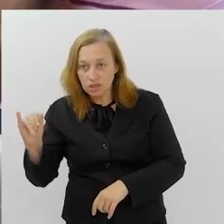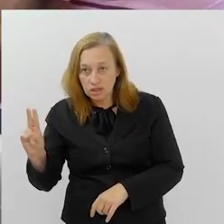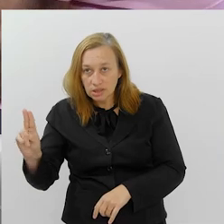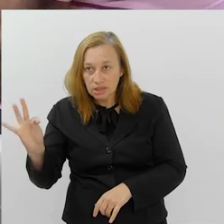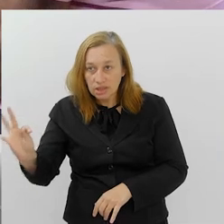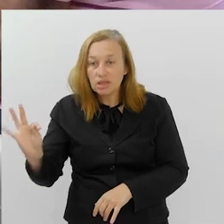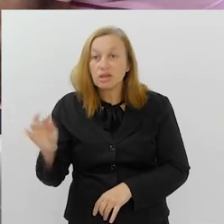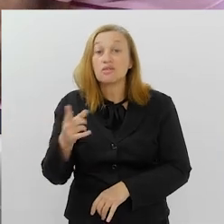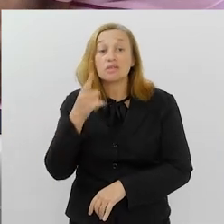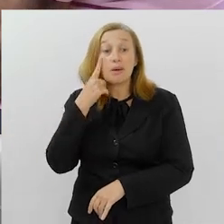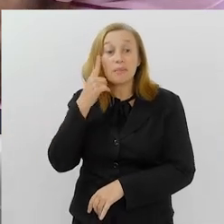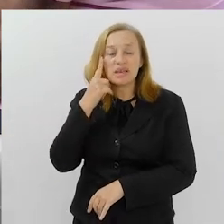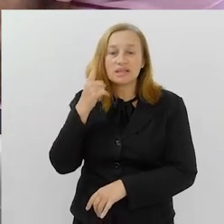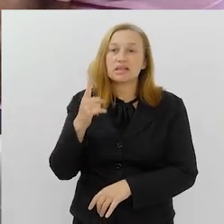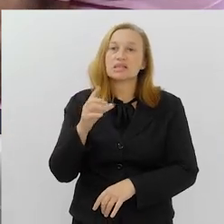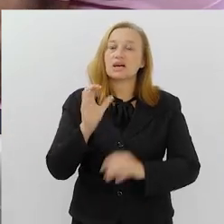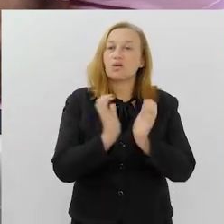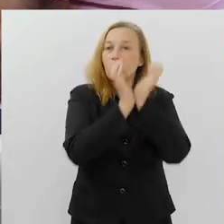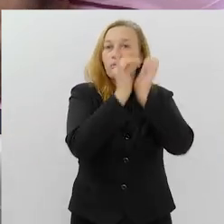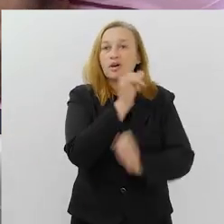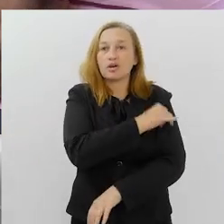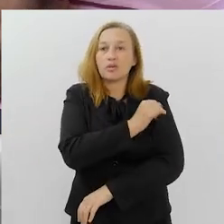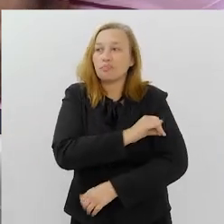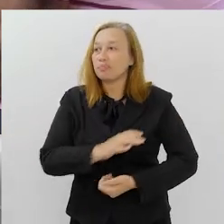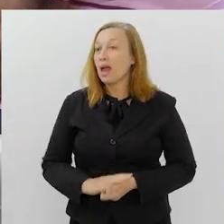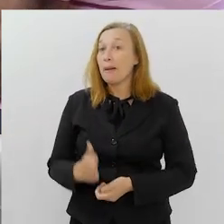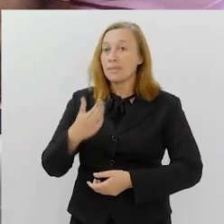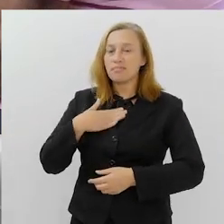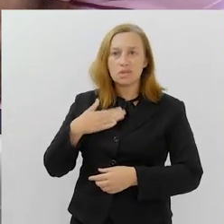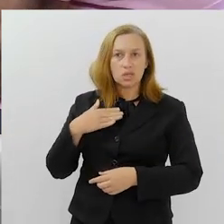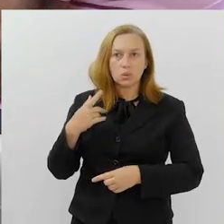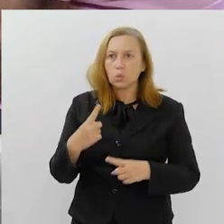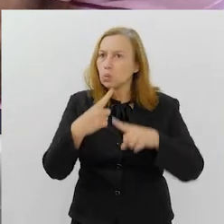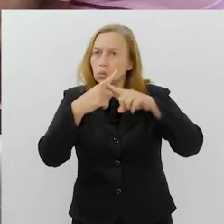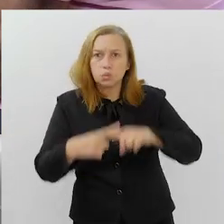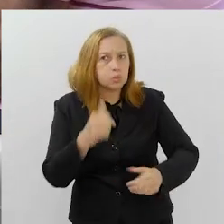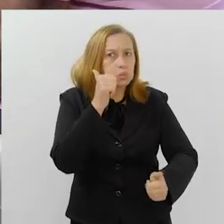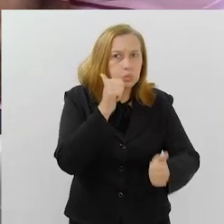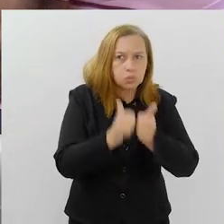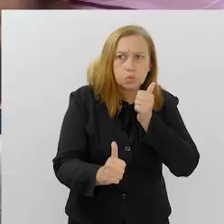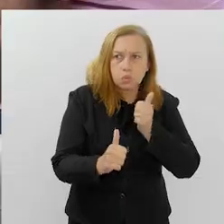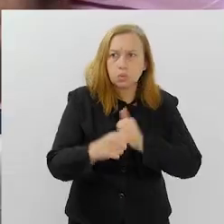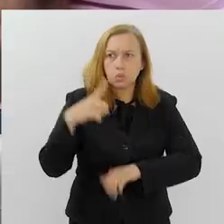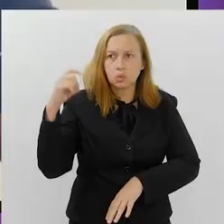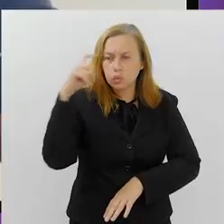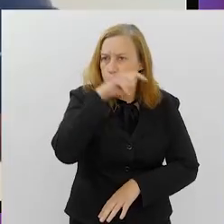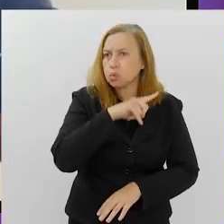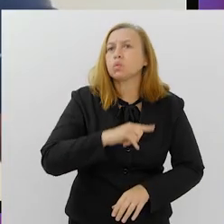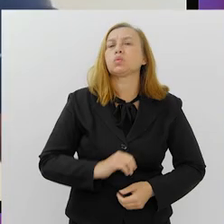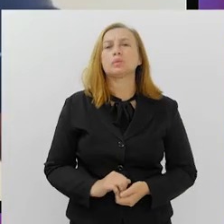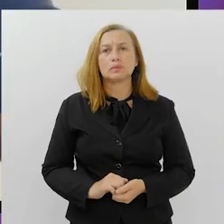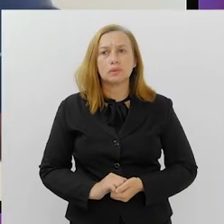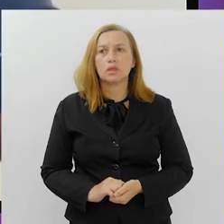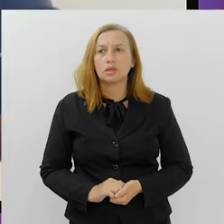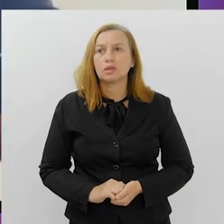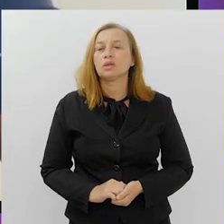Reinaldo? Você vê, para mim vai ser o jogo mais difícil, os dois jogos mais difíceis da temporada.